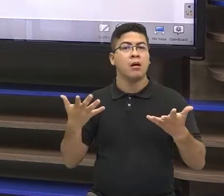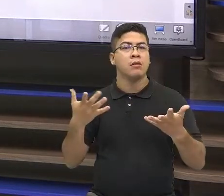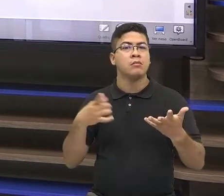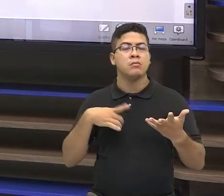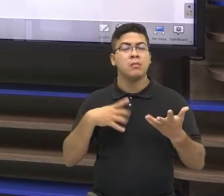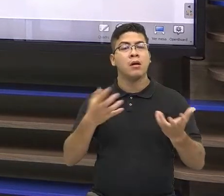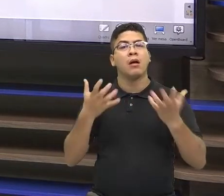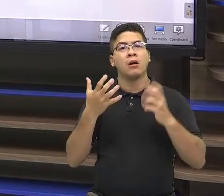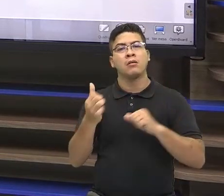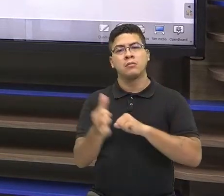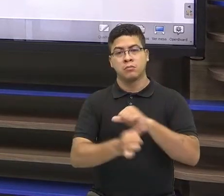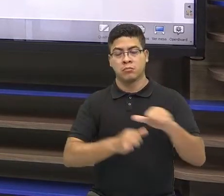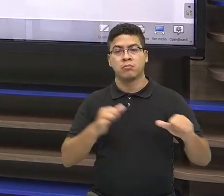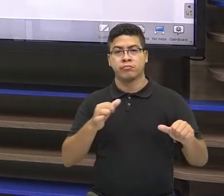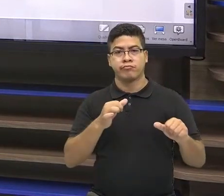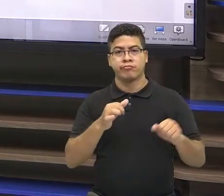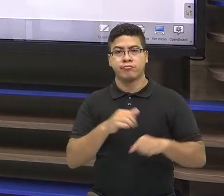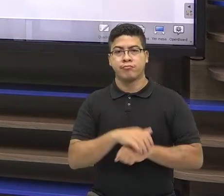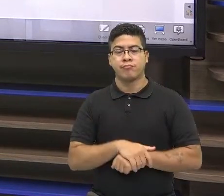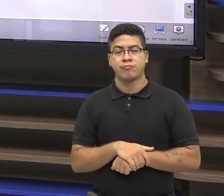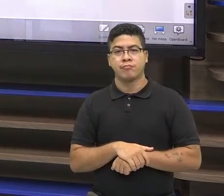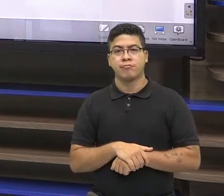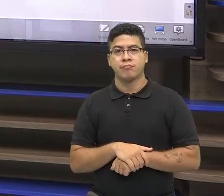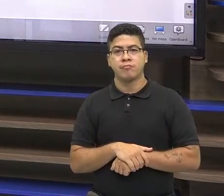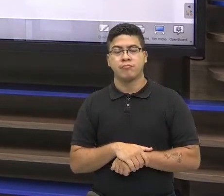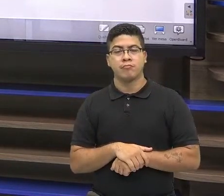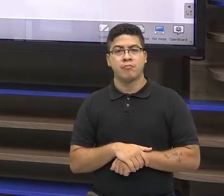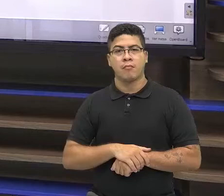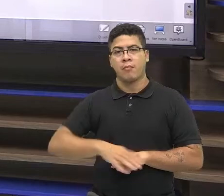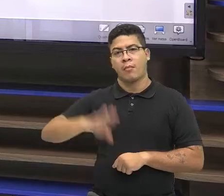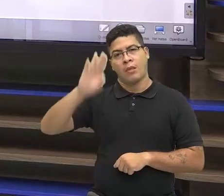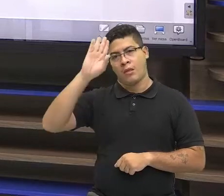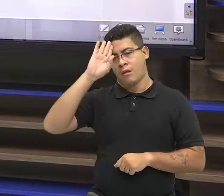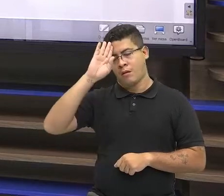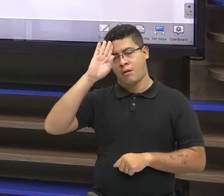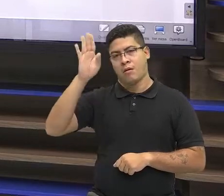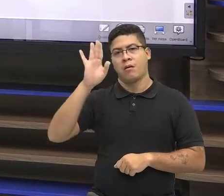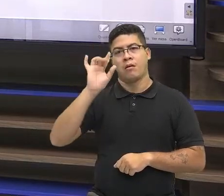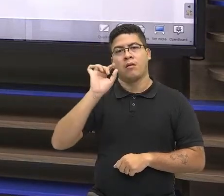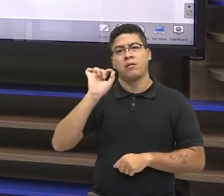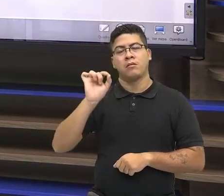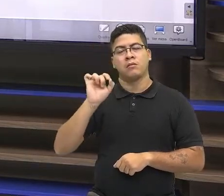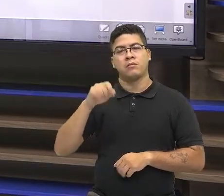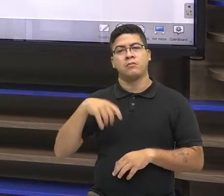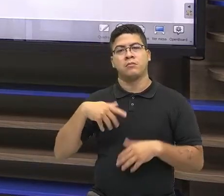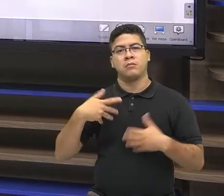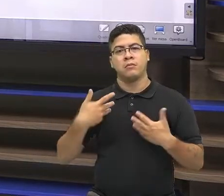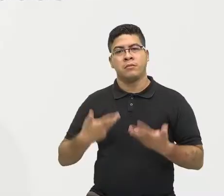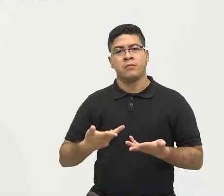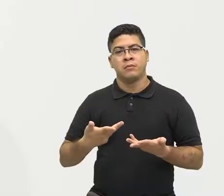coisa acontecesse. E as principais características desse movimento,